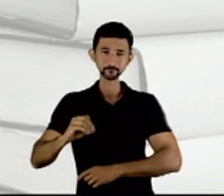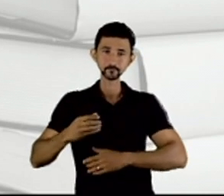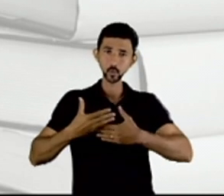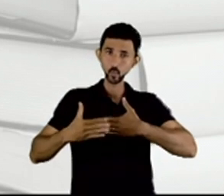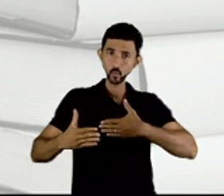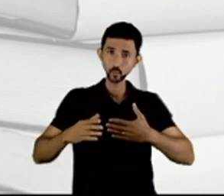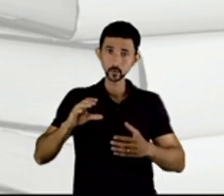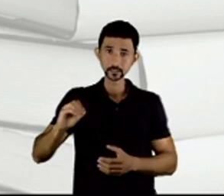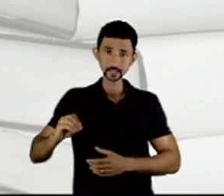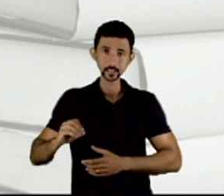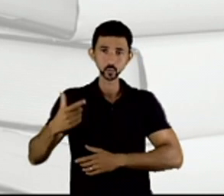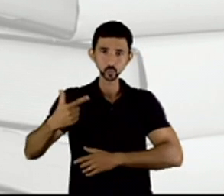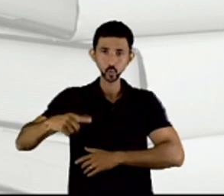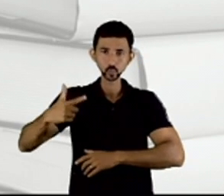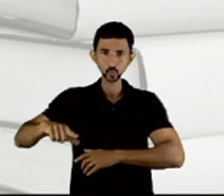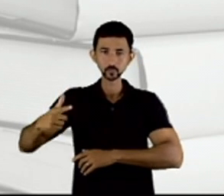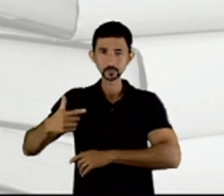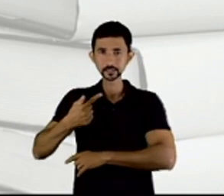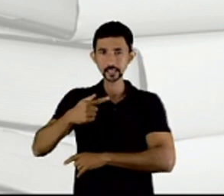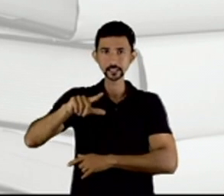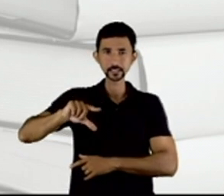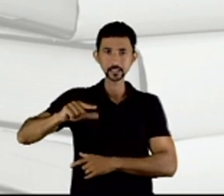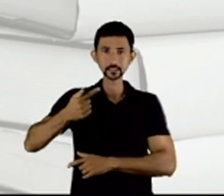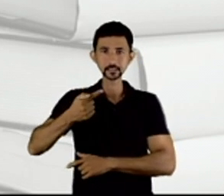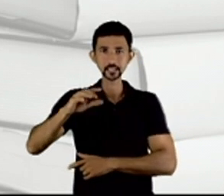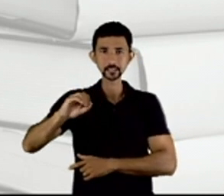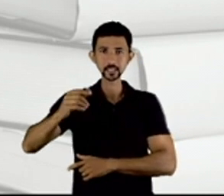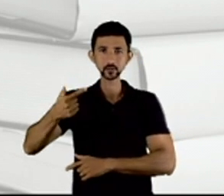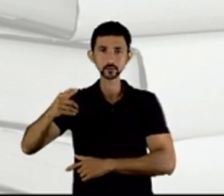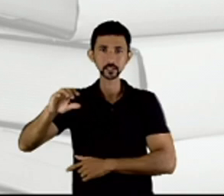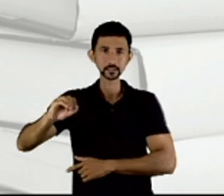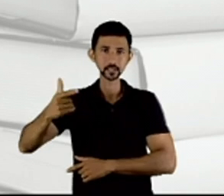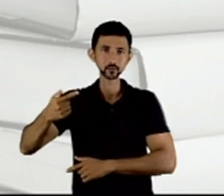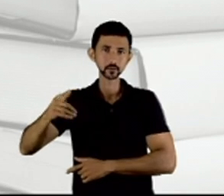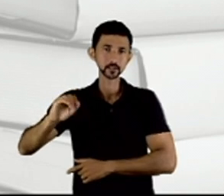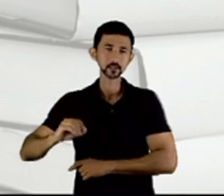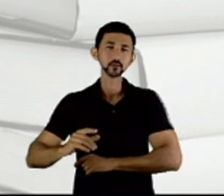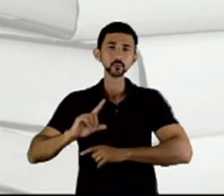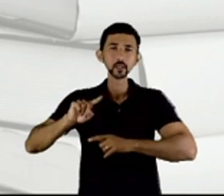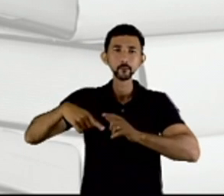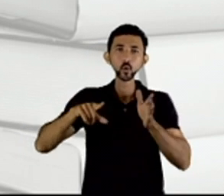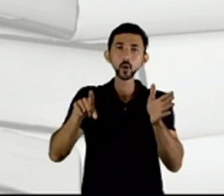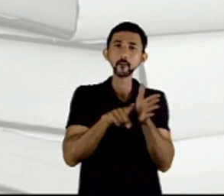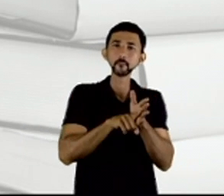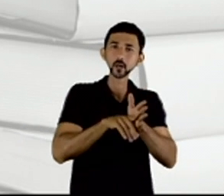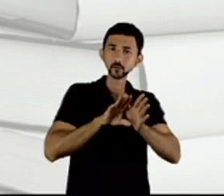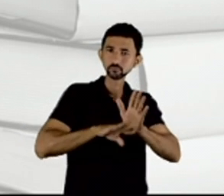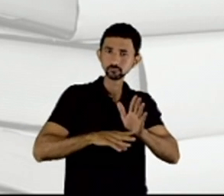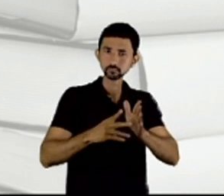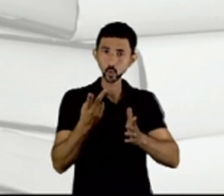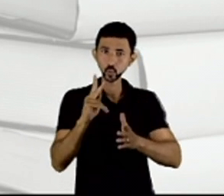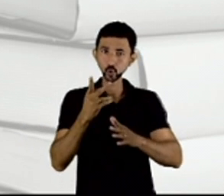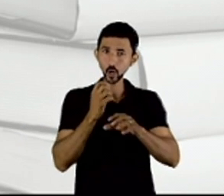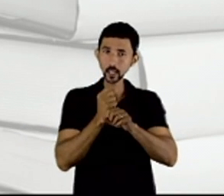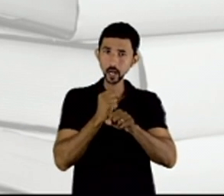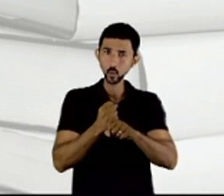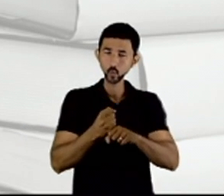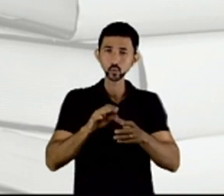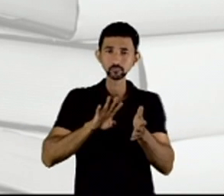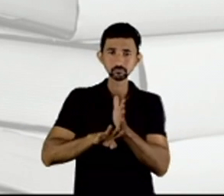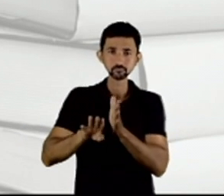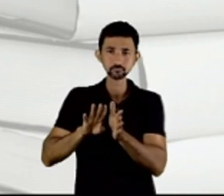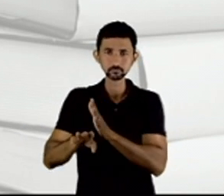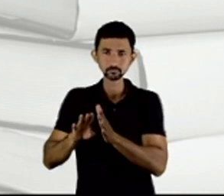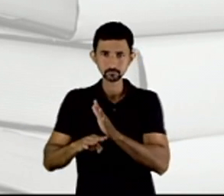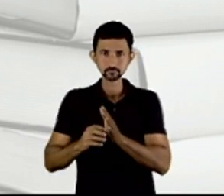desse 0, começou a repetir, 7, 0, 7, 0. Em seguida, subtraímos as duas equações, eliminando